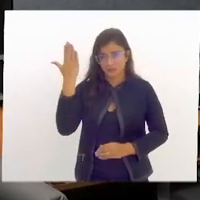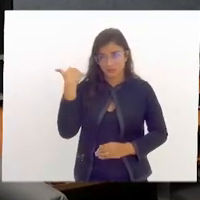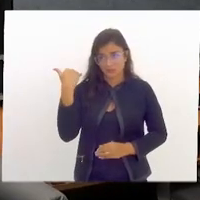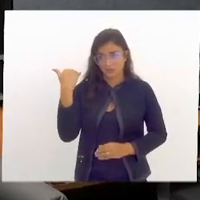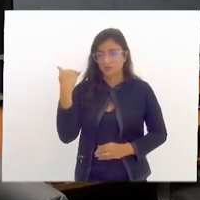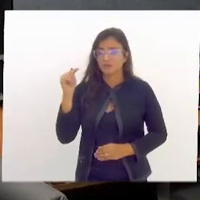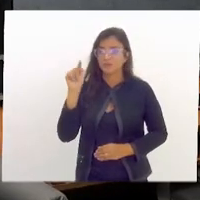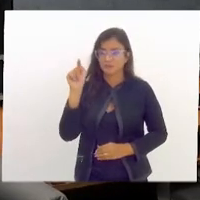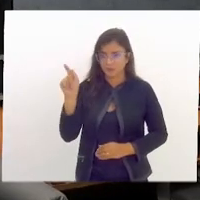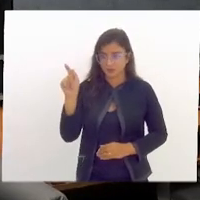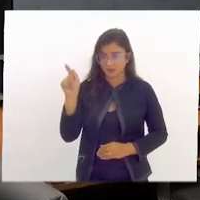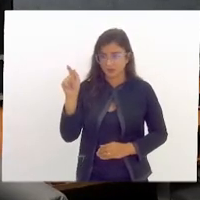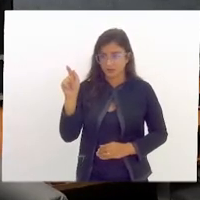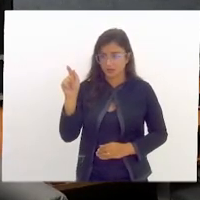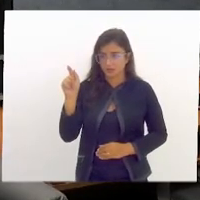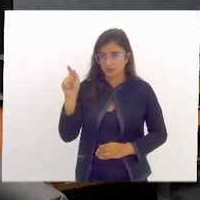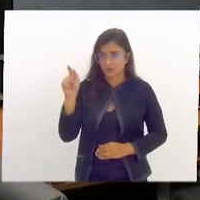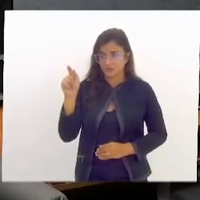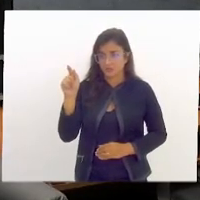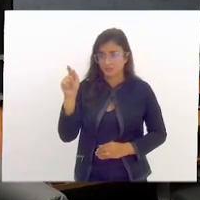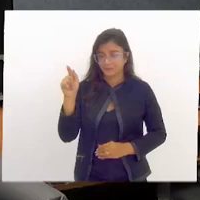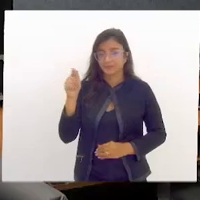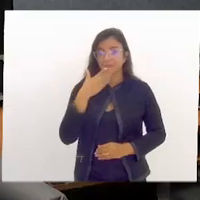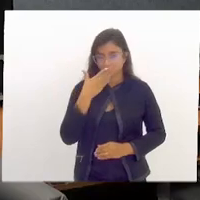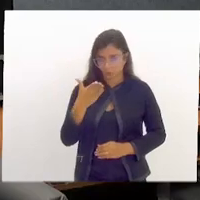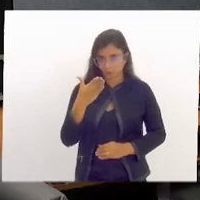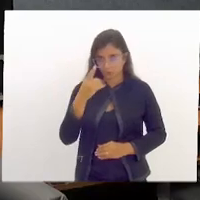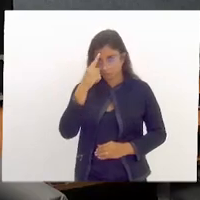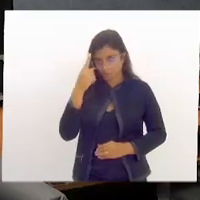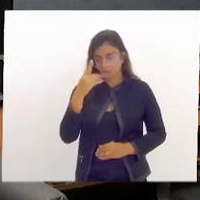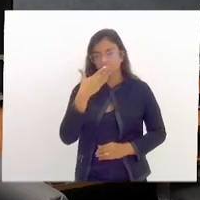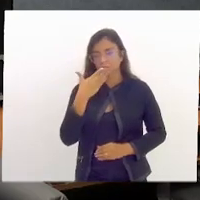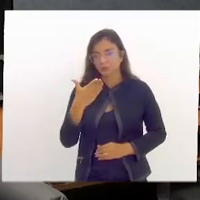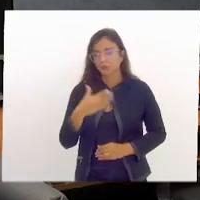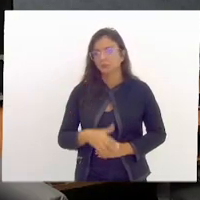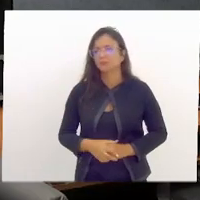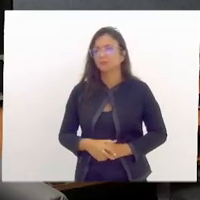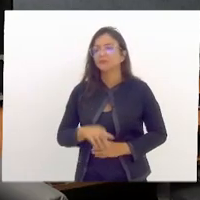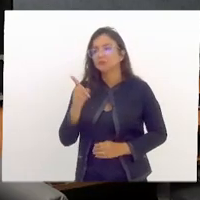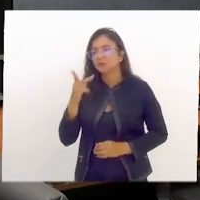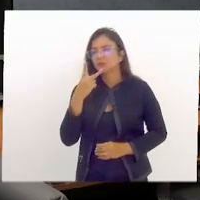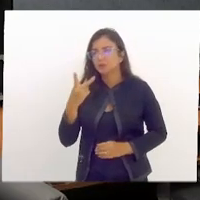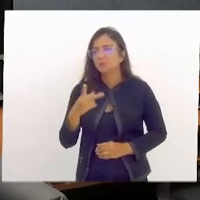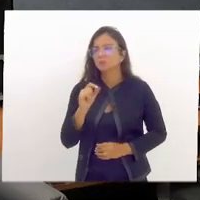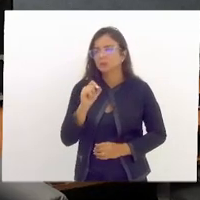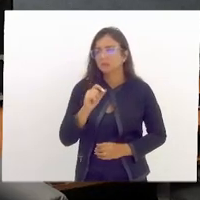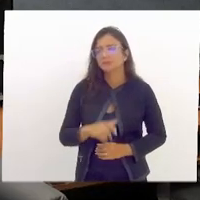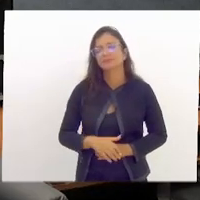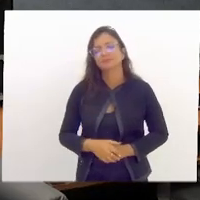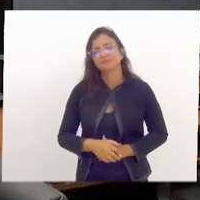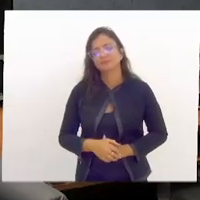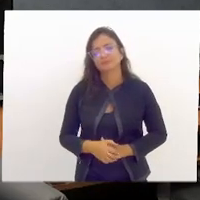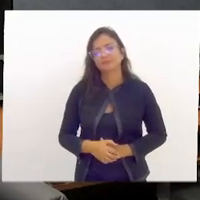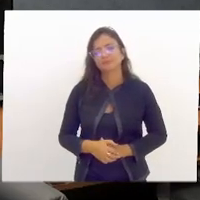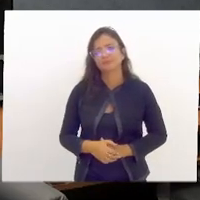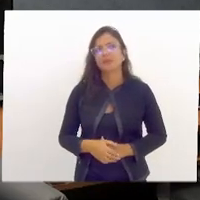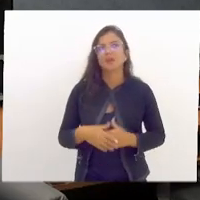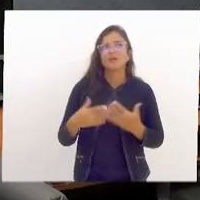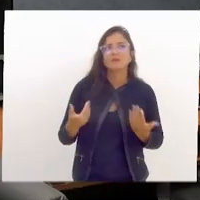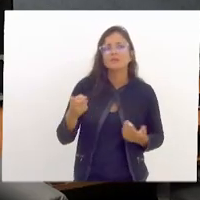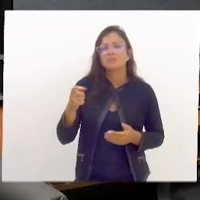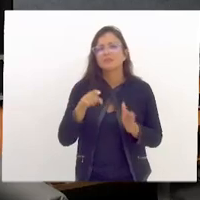Vossa Excelência fez o requerimento, a senhora demandou onde foram